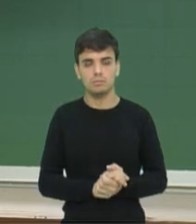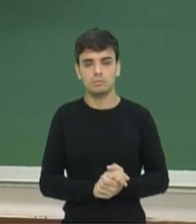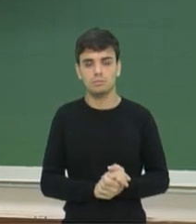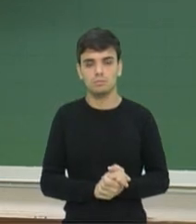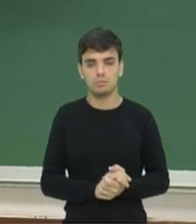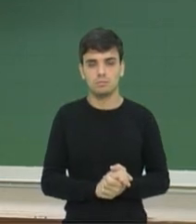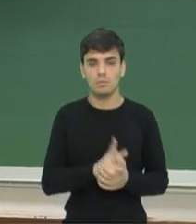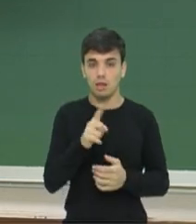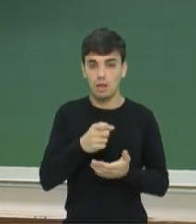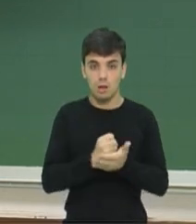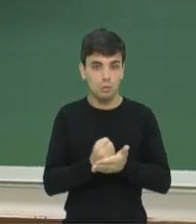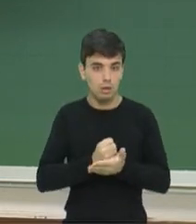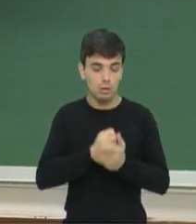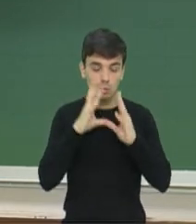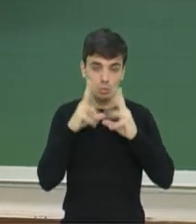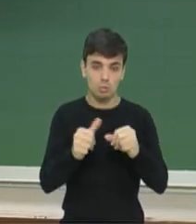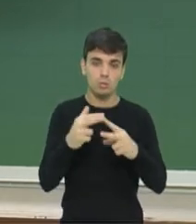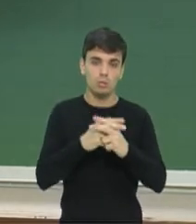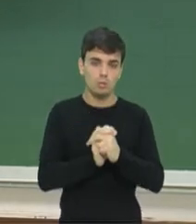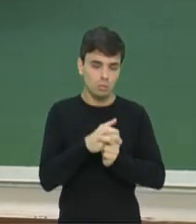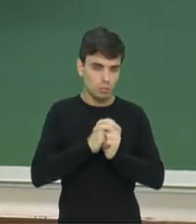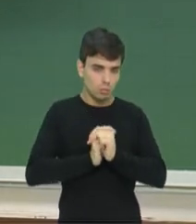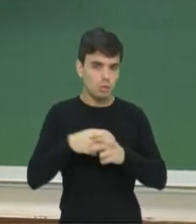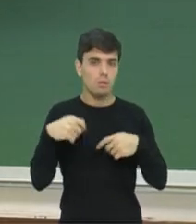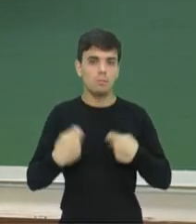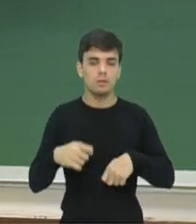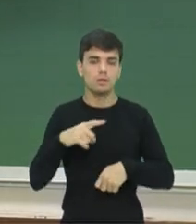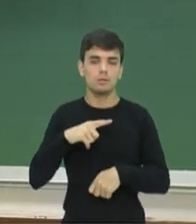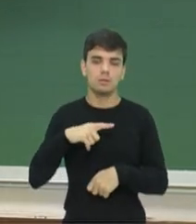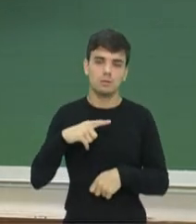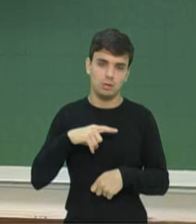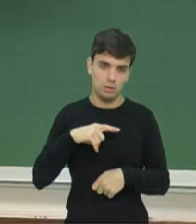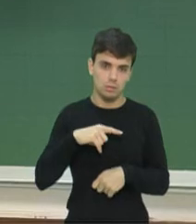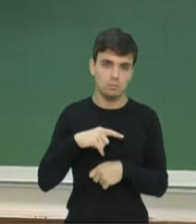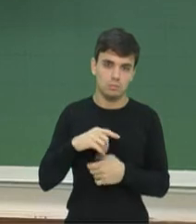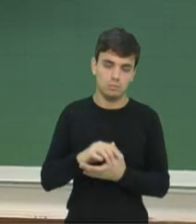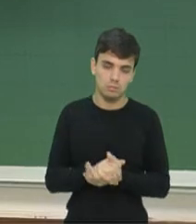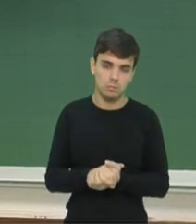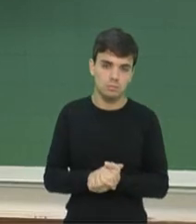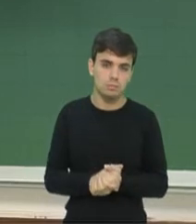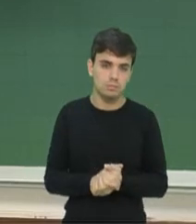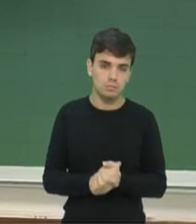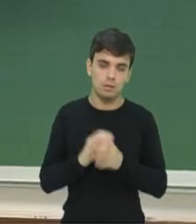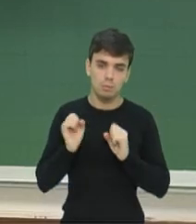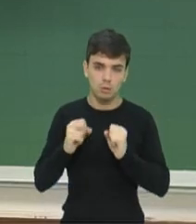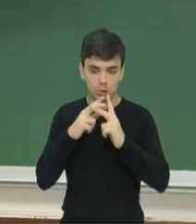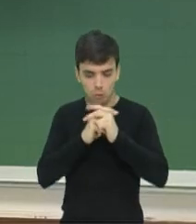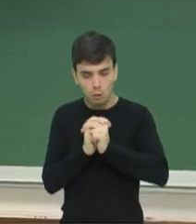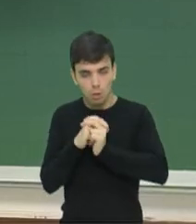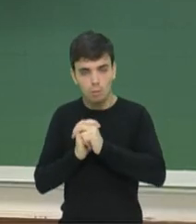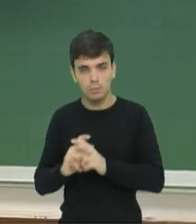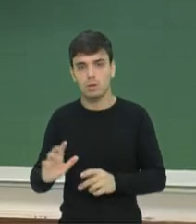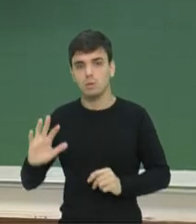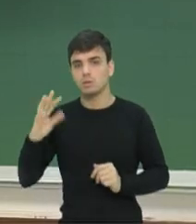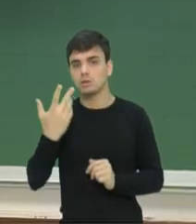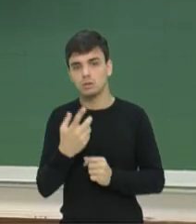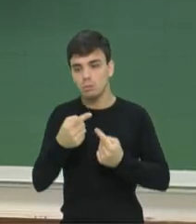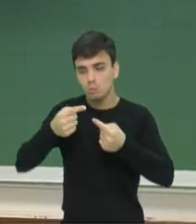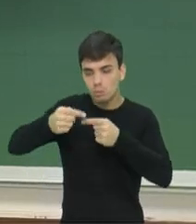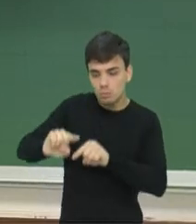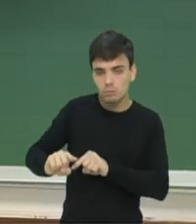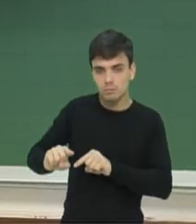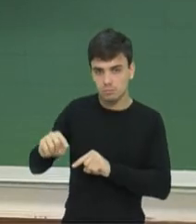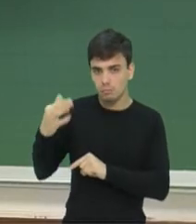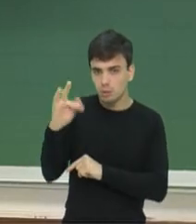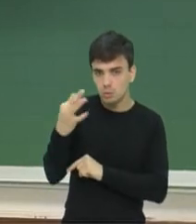todos controlados, então tem que haver esse controle de força, né? Porque são golpes que podem levar a